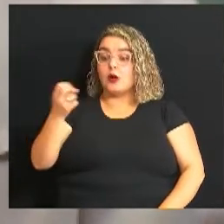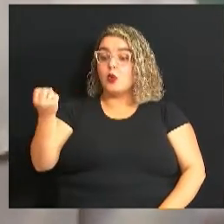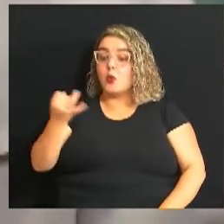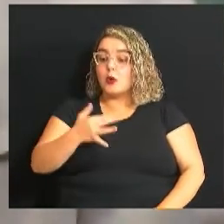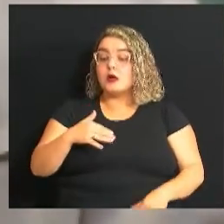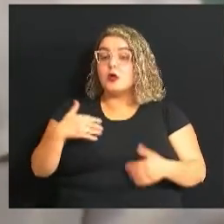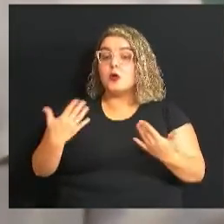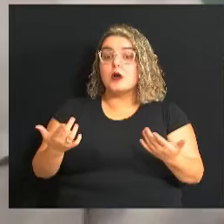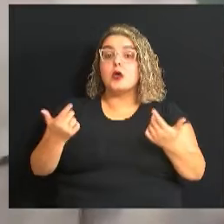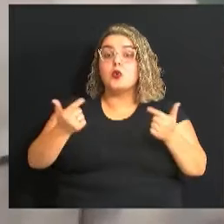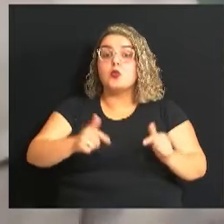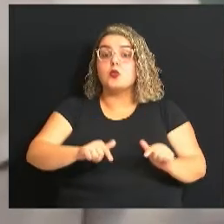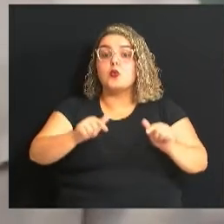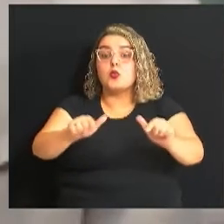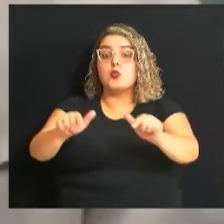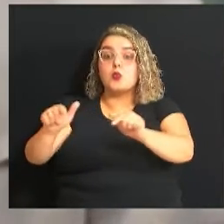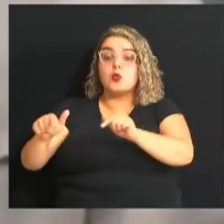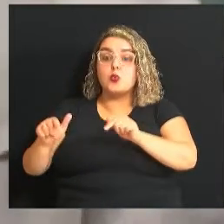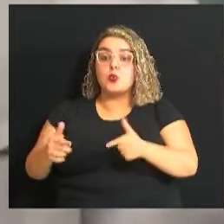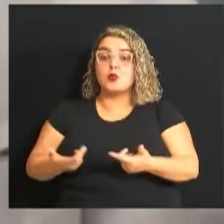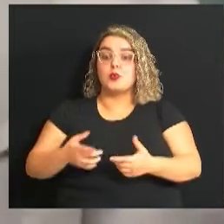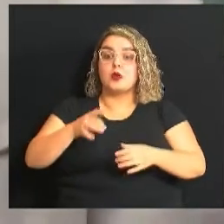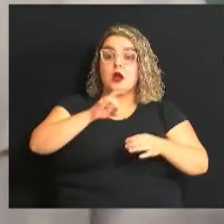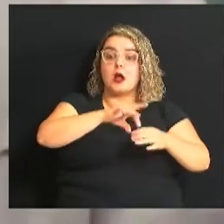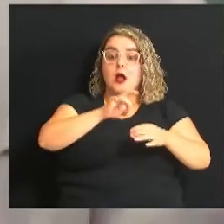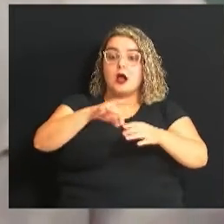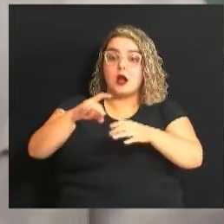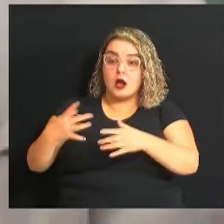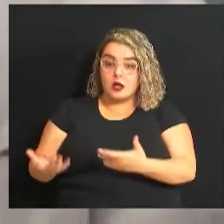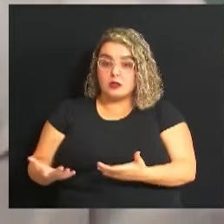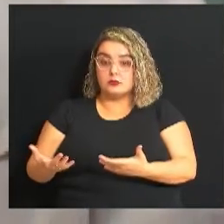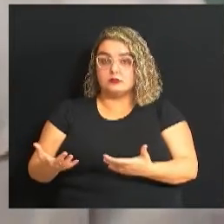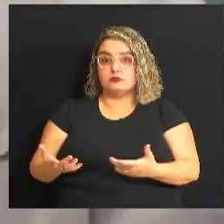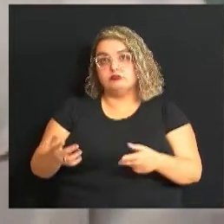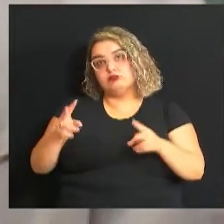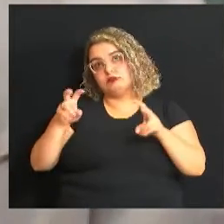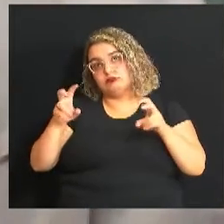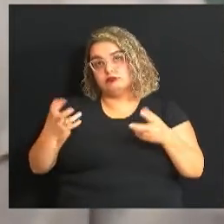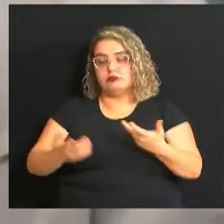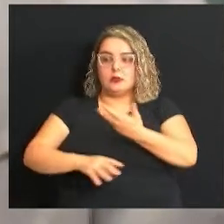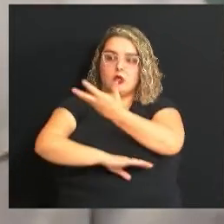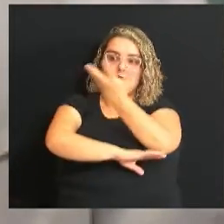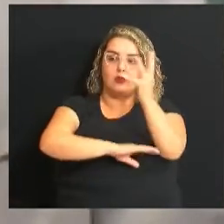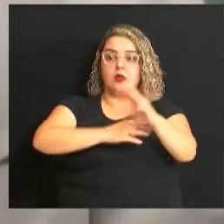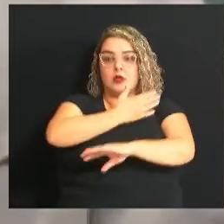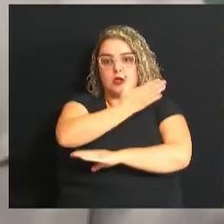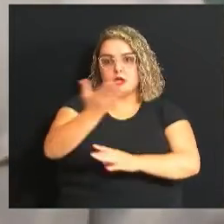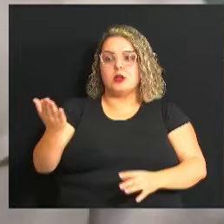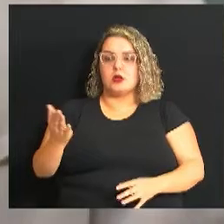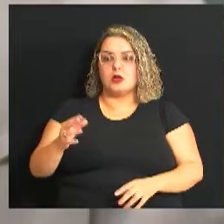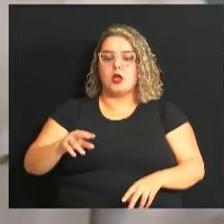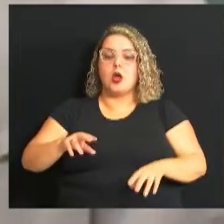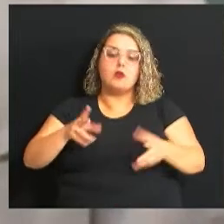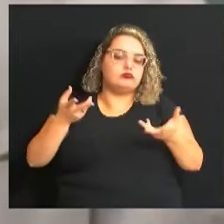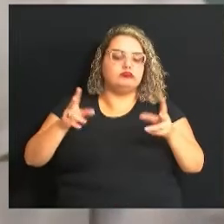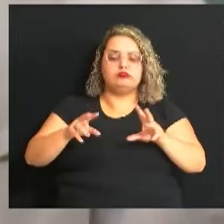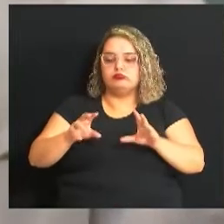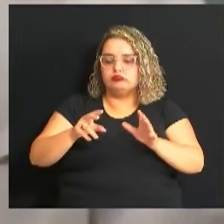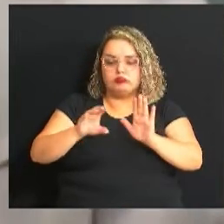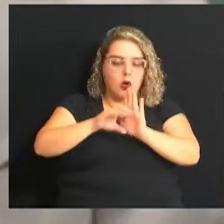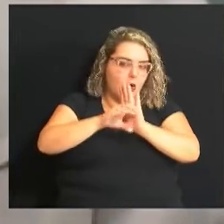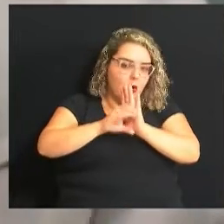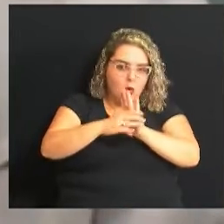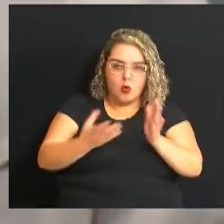onde estão as suas árvores, vamos falar em floresta urbana, que é um conceito mais abrangente, porque não envolve